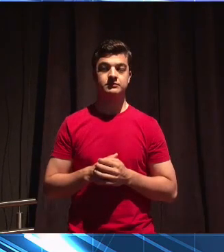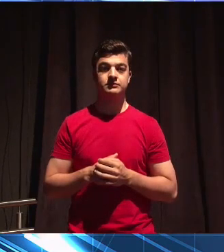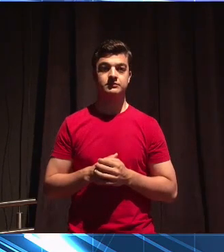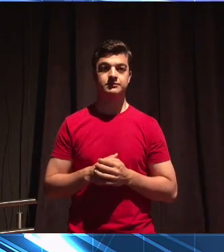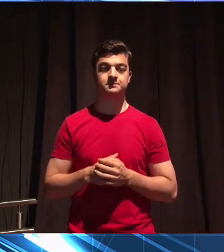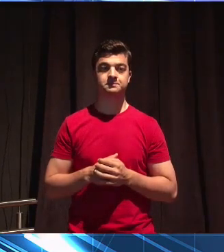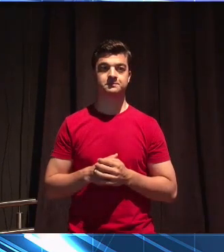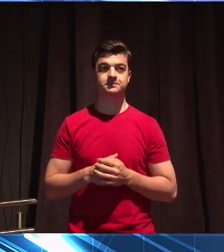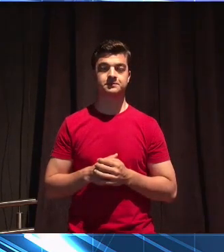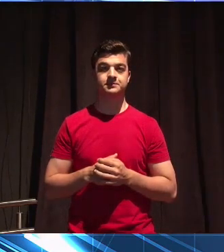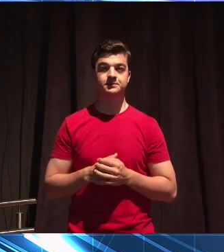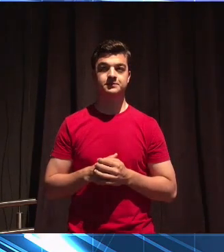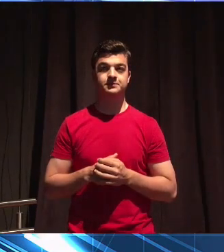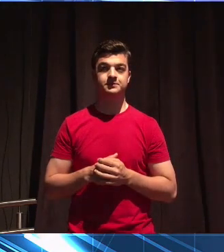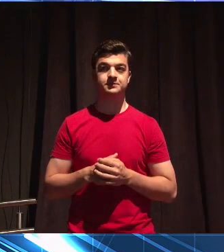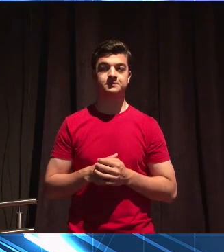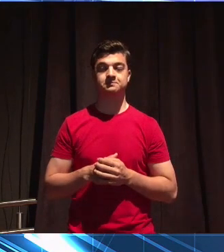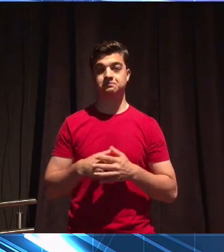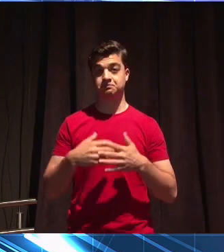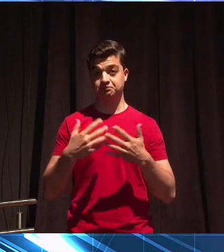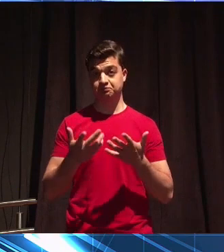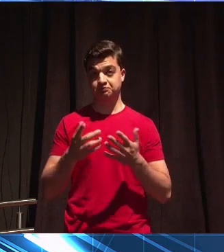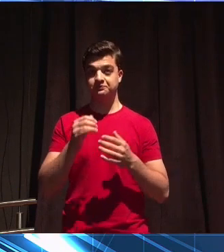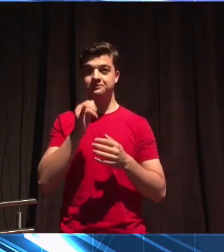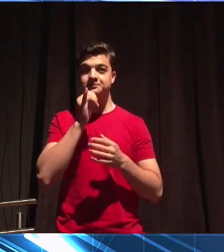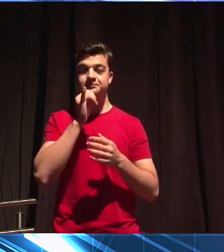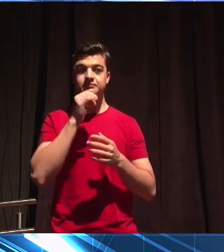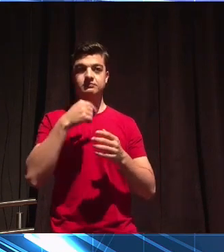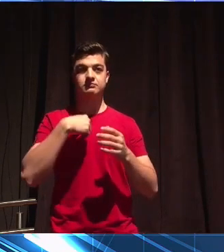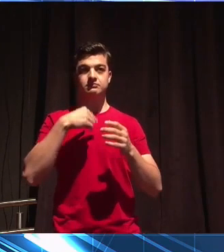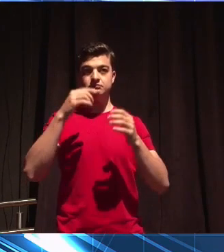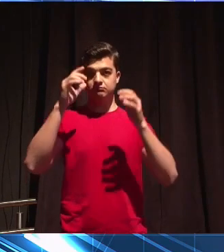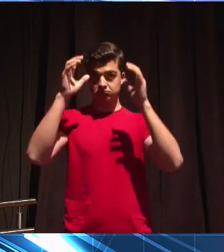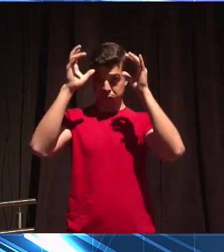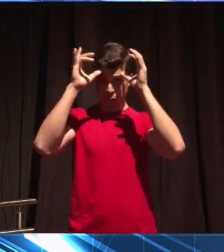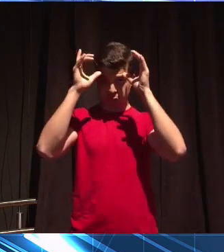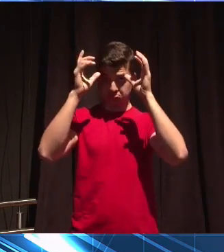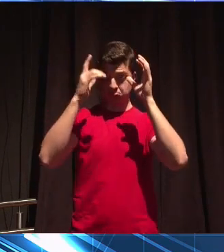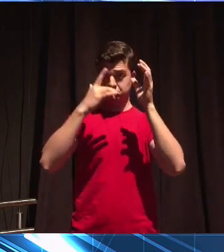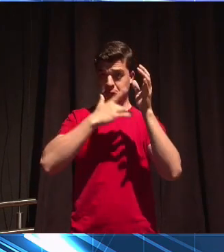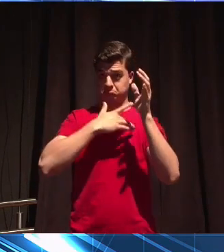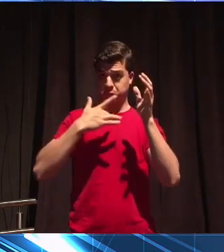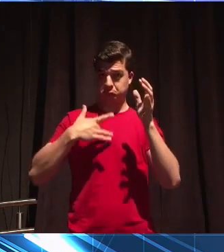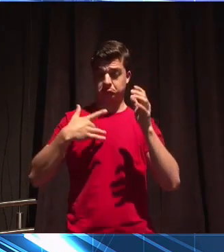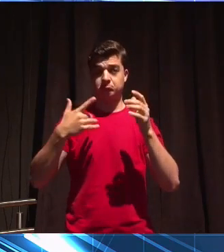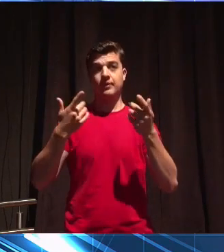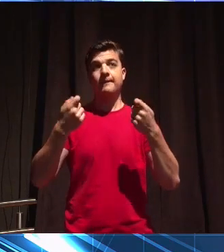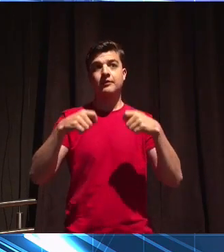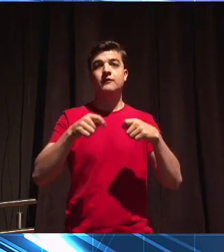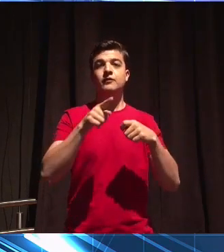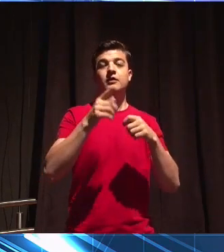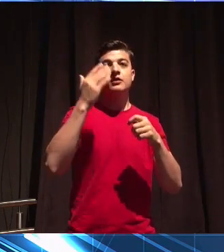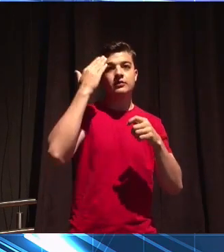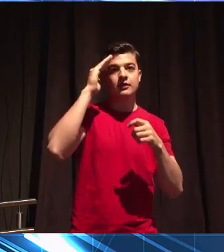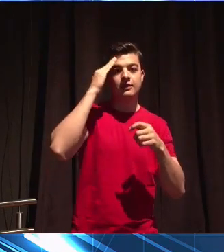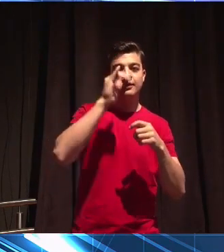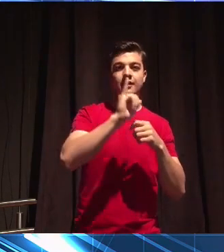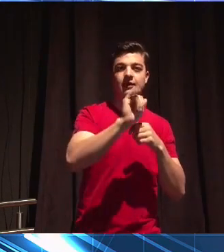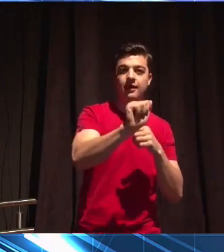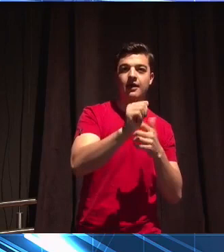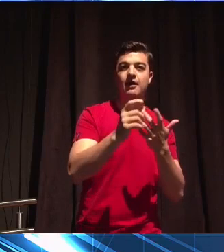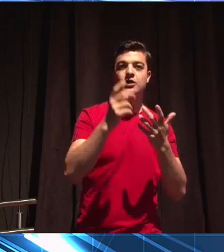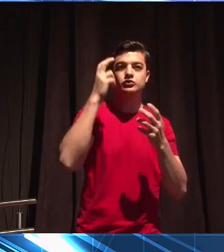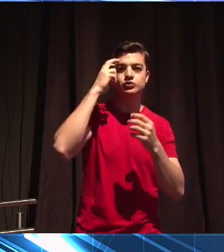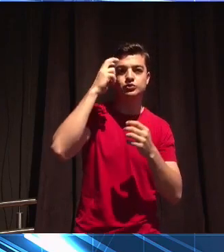Lógico, e aqui fica um parênteses, eu sou da linha que não adianta só a gente discutir aprendizado de máquina, IA, etc., e não discutir